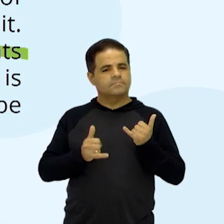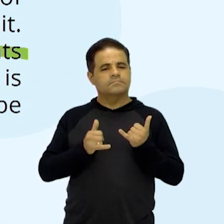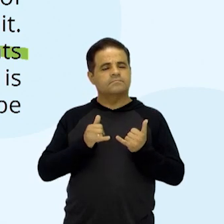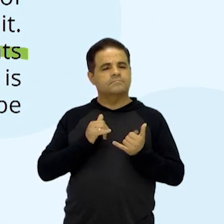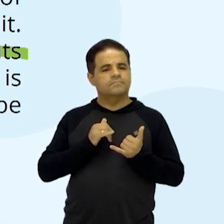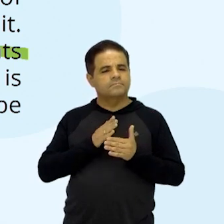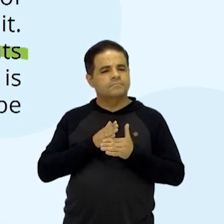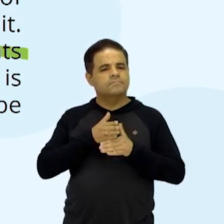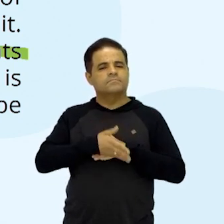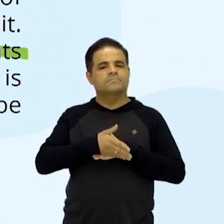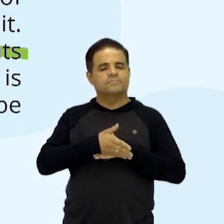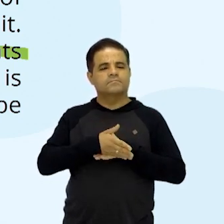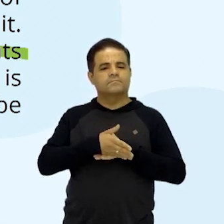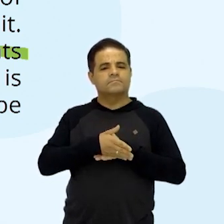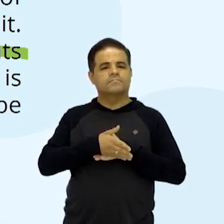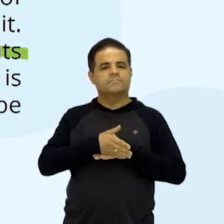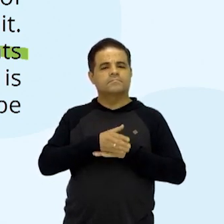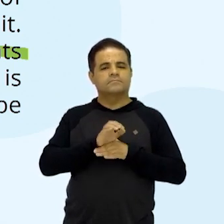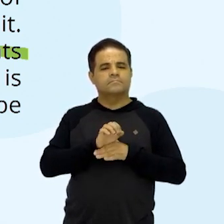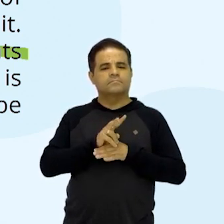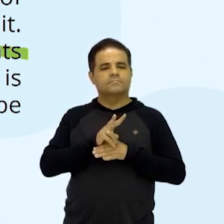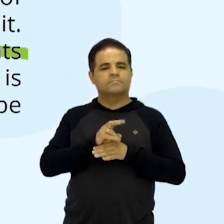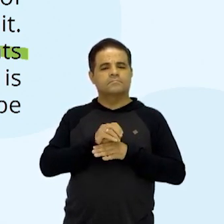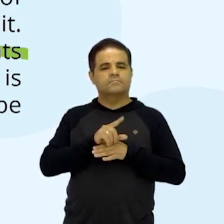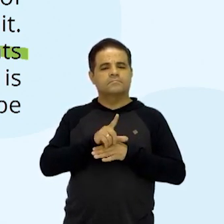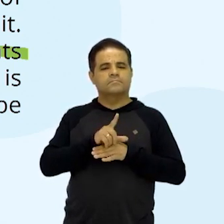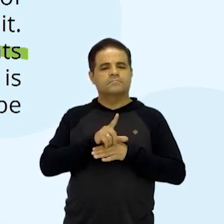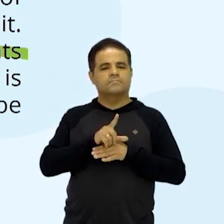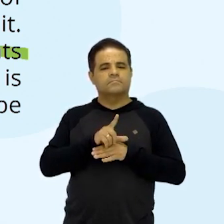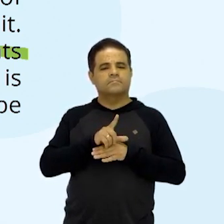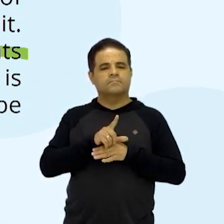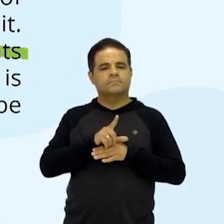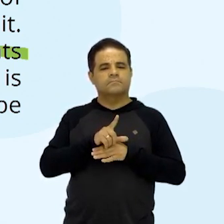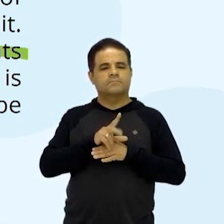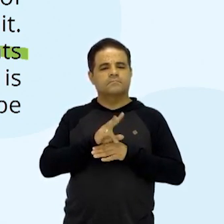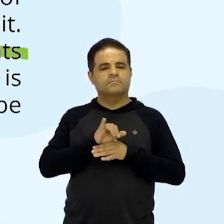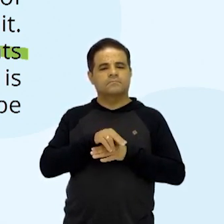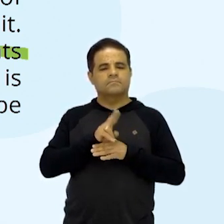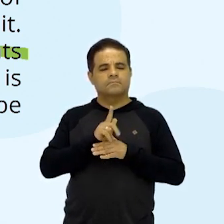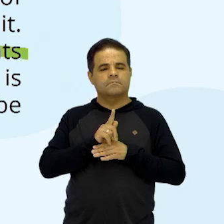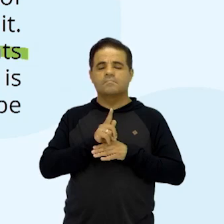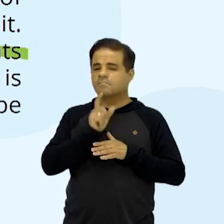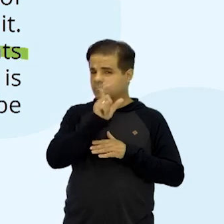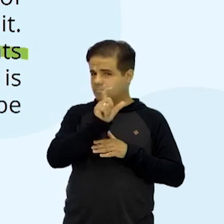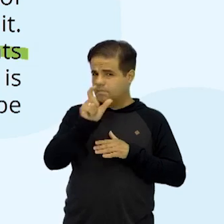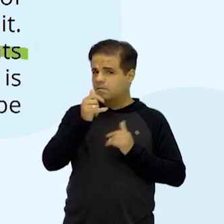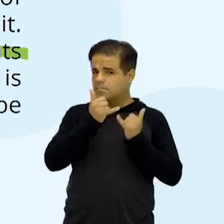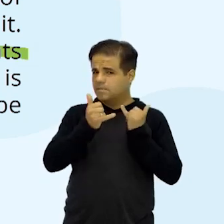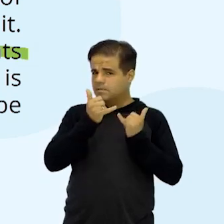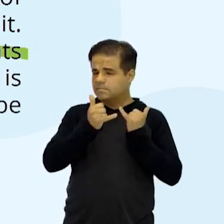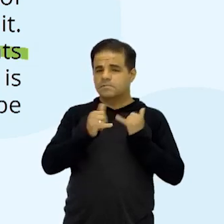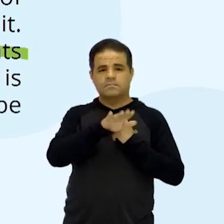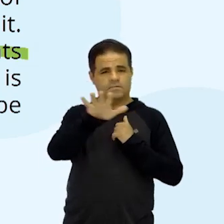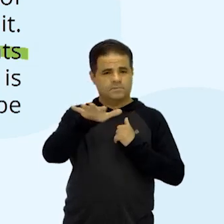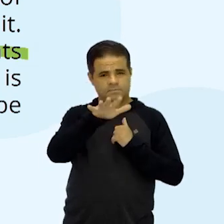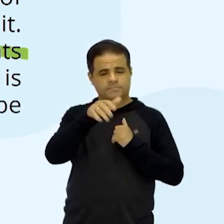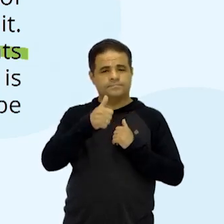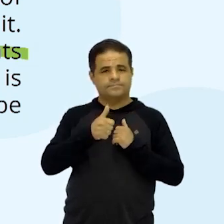evolving, evoluindo. Então, temos algumas palavras aí, parecidas para vocês, ok?